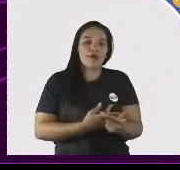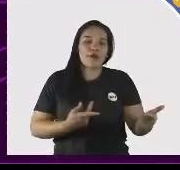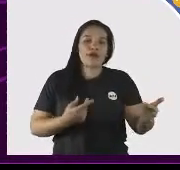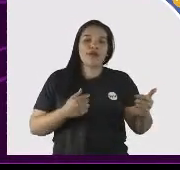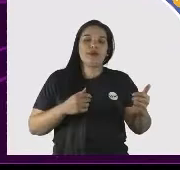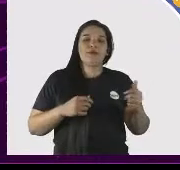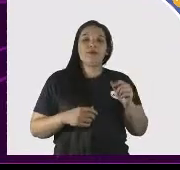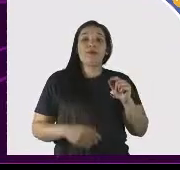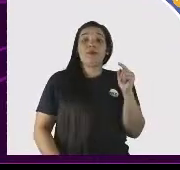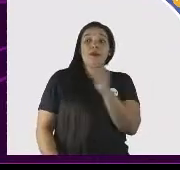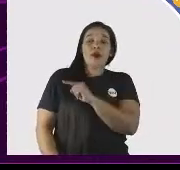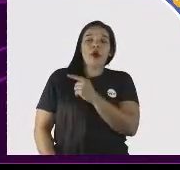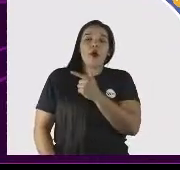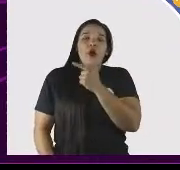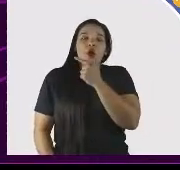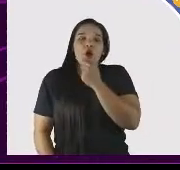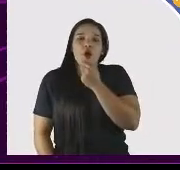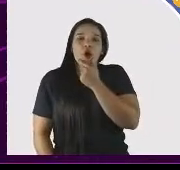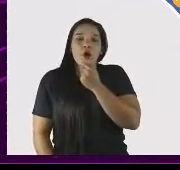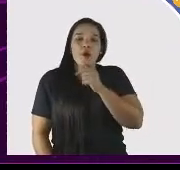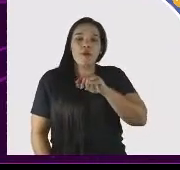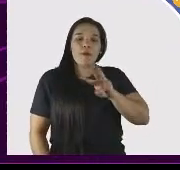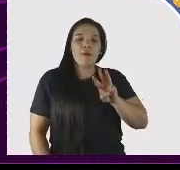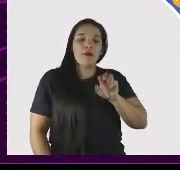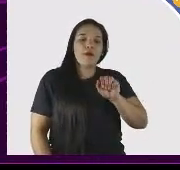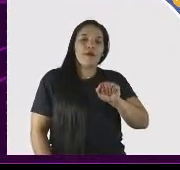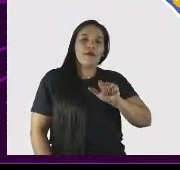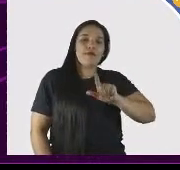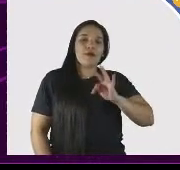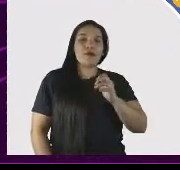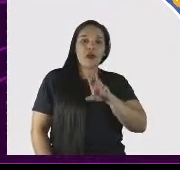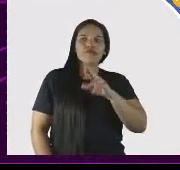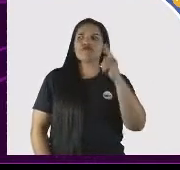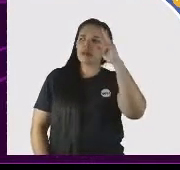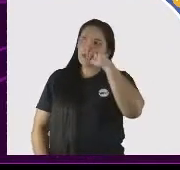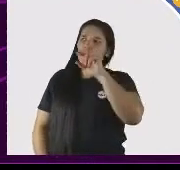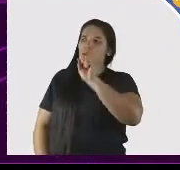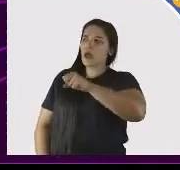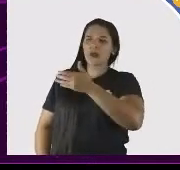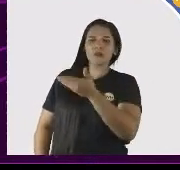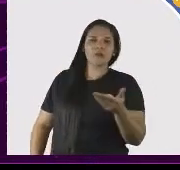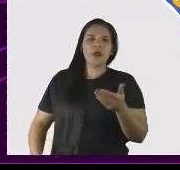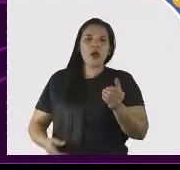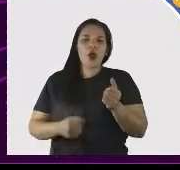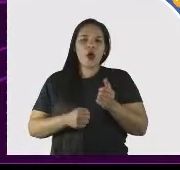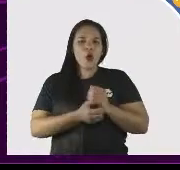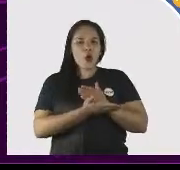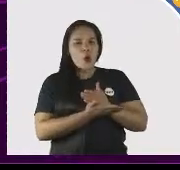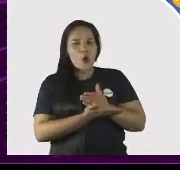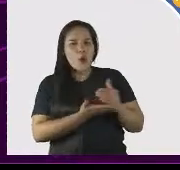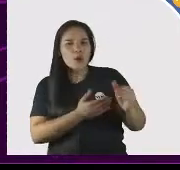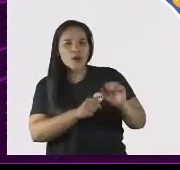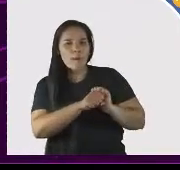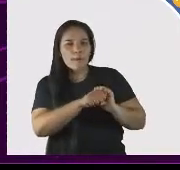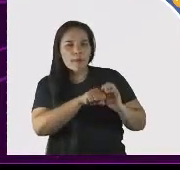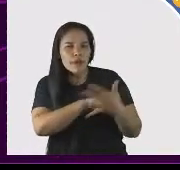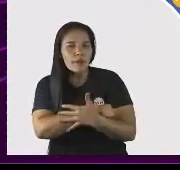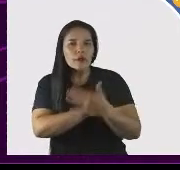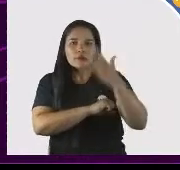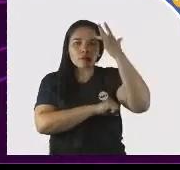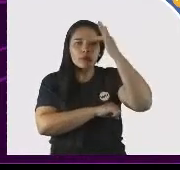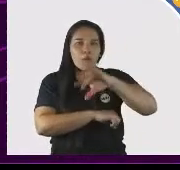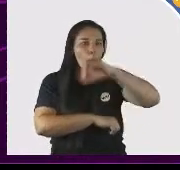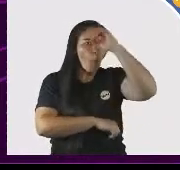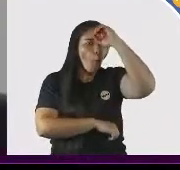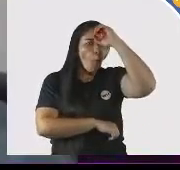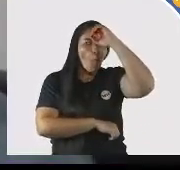volta lembro muito bem se você puxar o histórico em 2020 quando começou a pandemia ninguém sabe o que aconteceu no